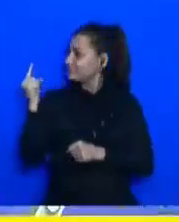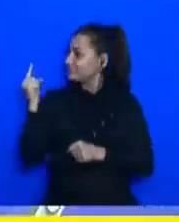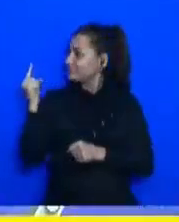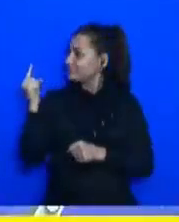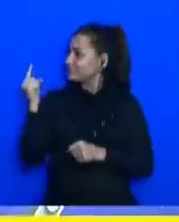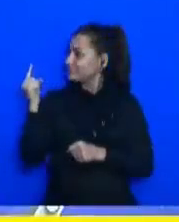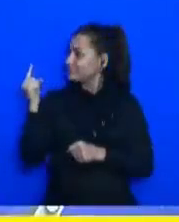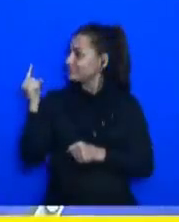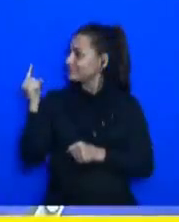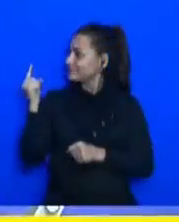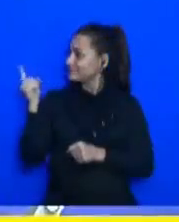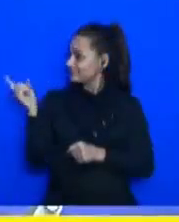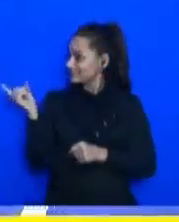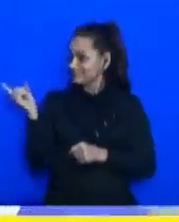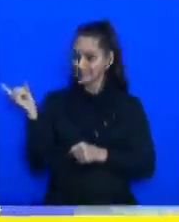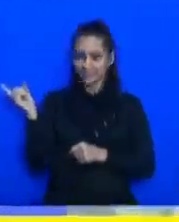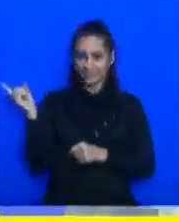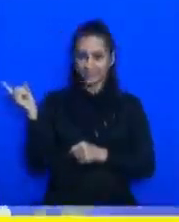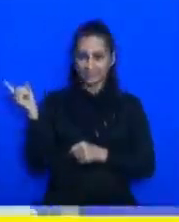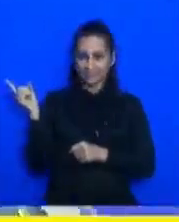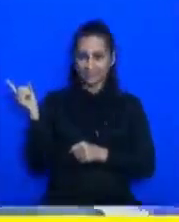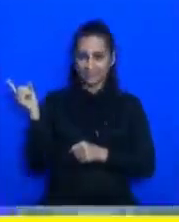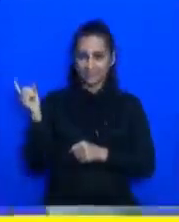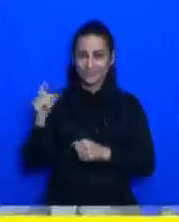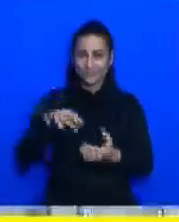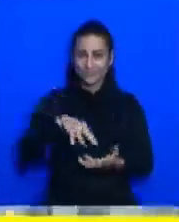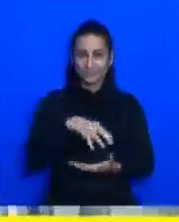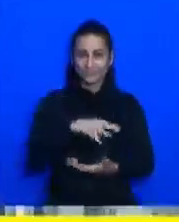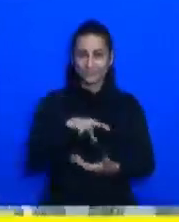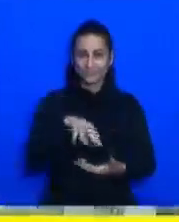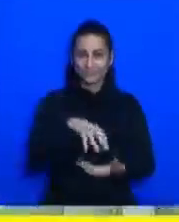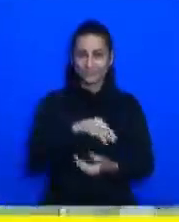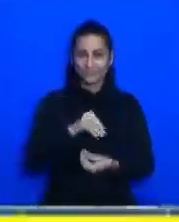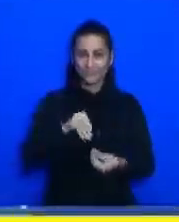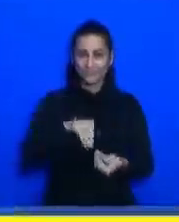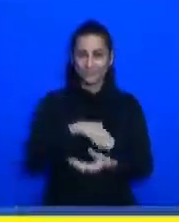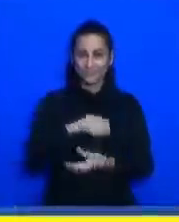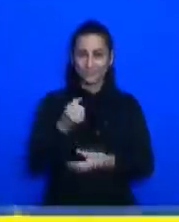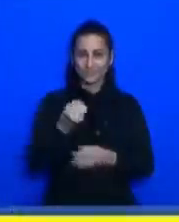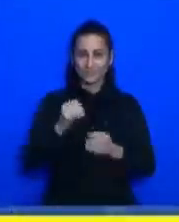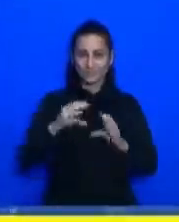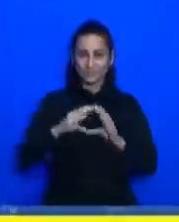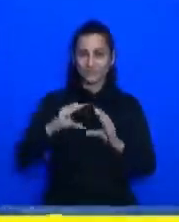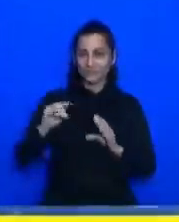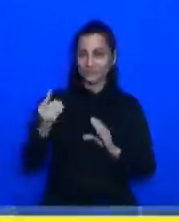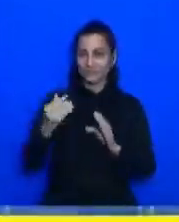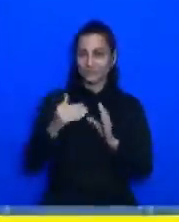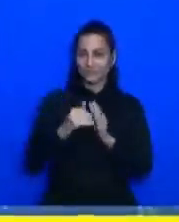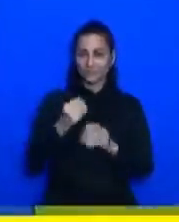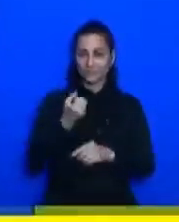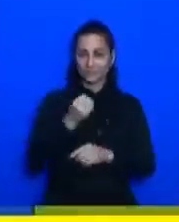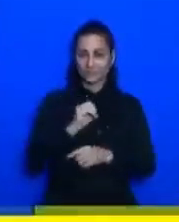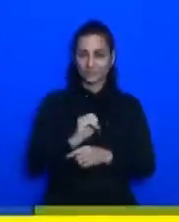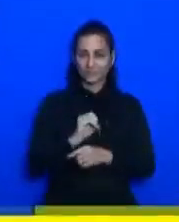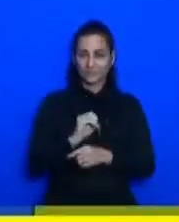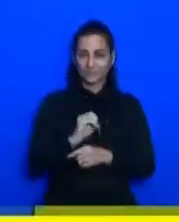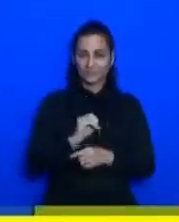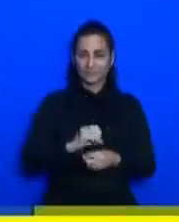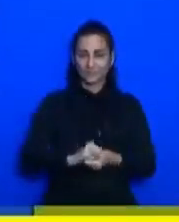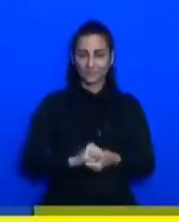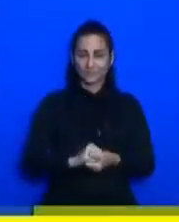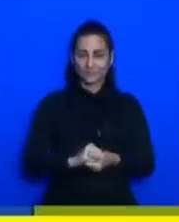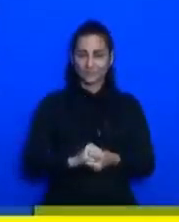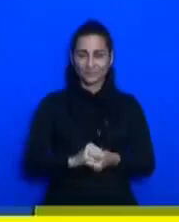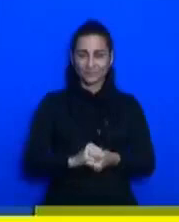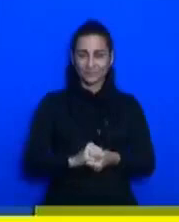posicionadas, valendo! Globo carregado, embaralhando, 80 bolas numeradas de 01 a 80.